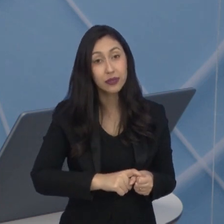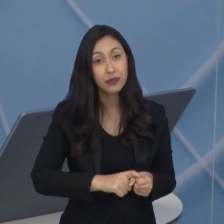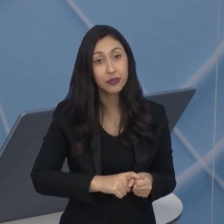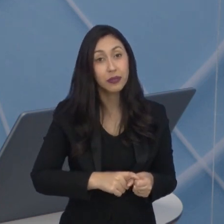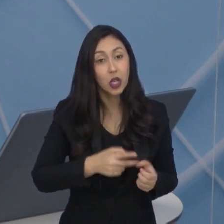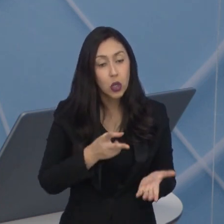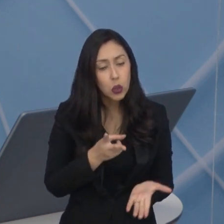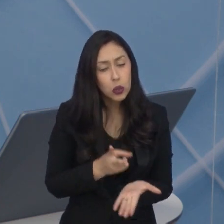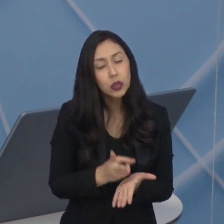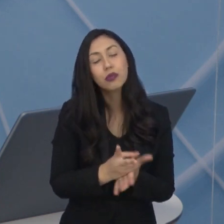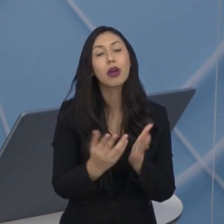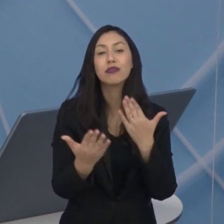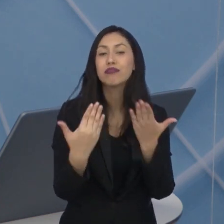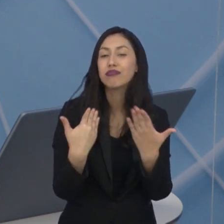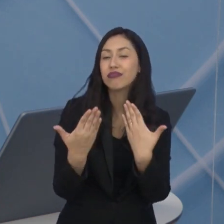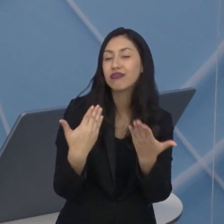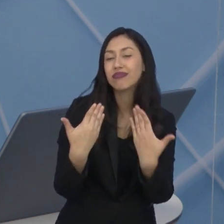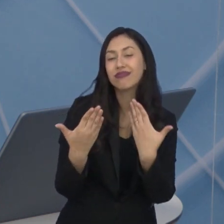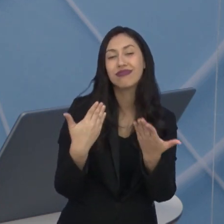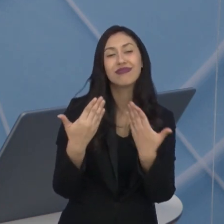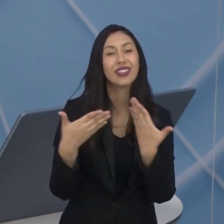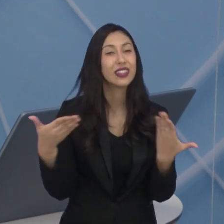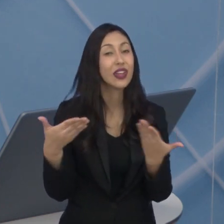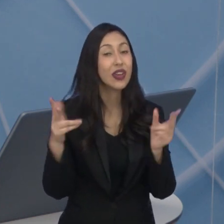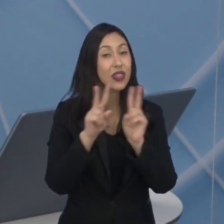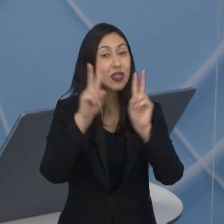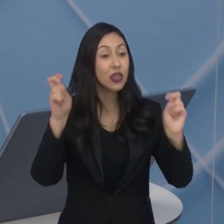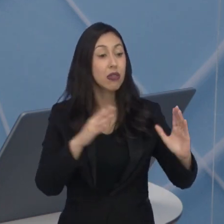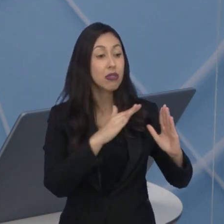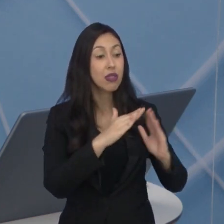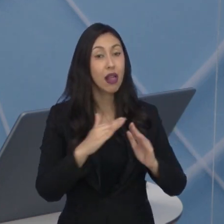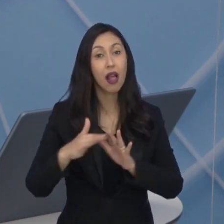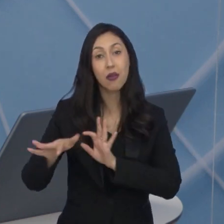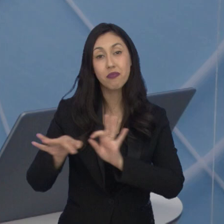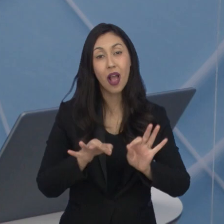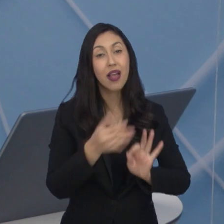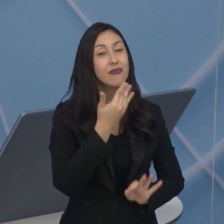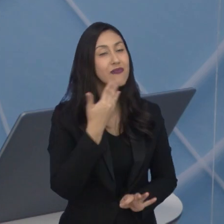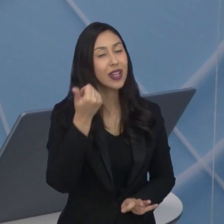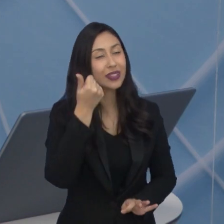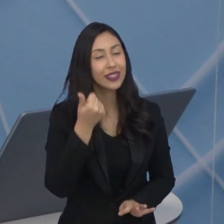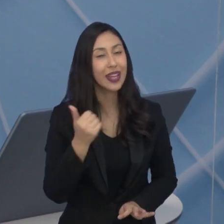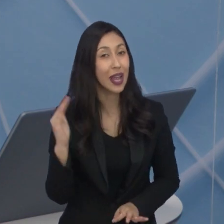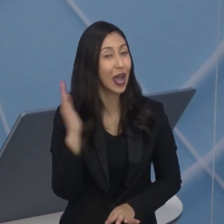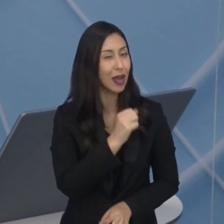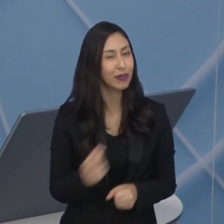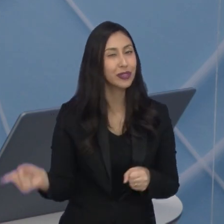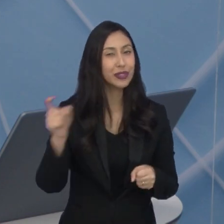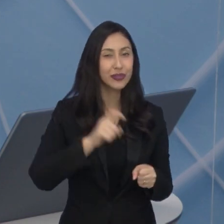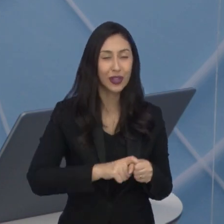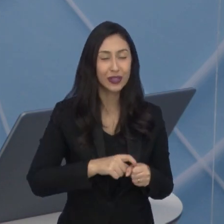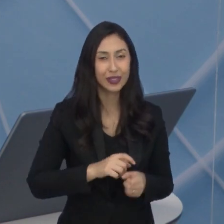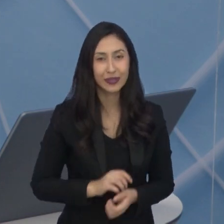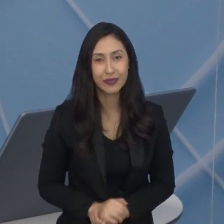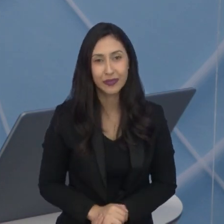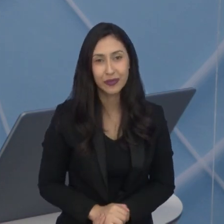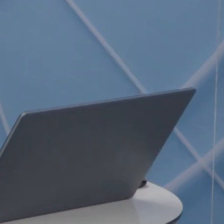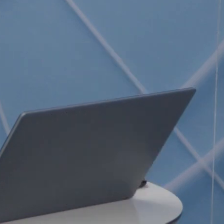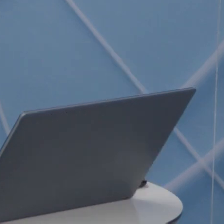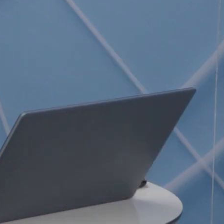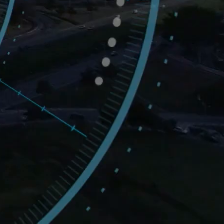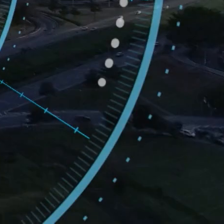para concluir esse bate-papo de hoje sobre melhorias habitacionais. É rapidinho, voltamos já já, não sai daí.